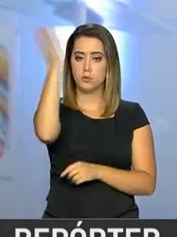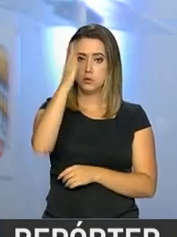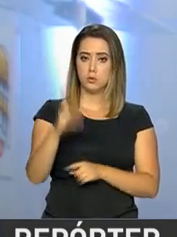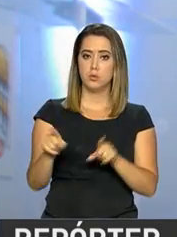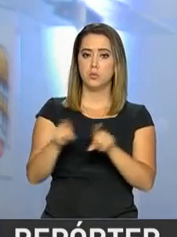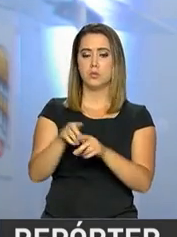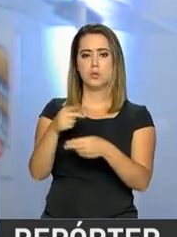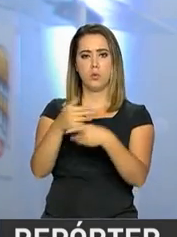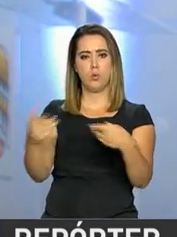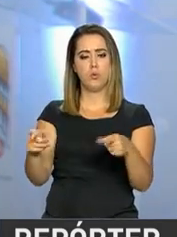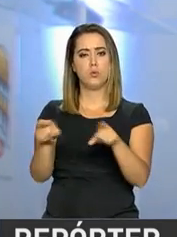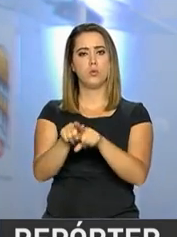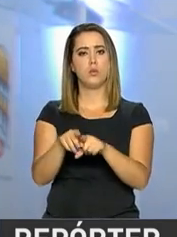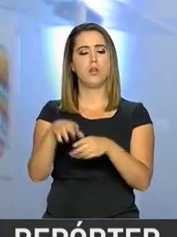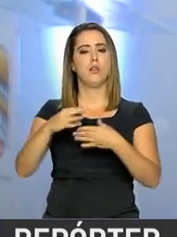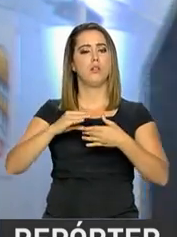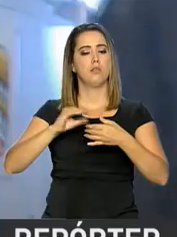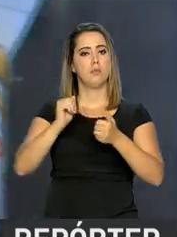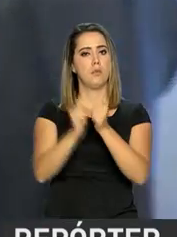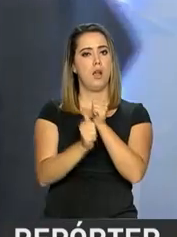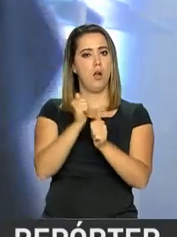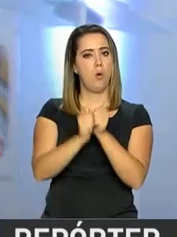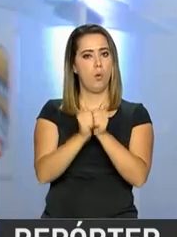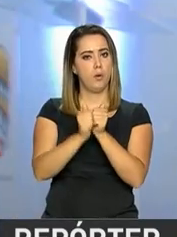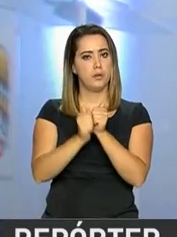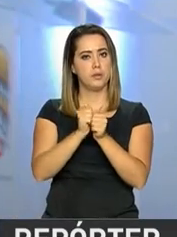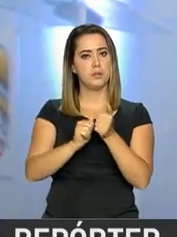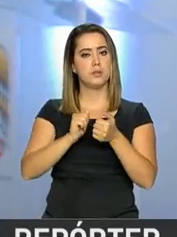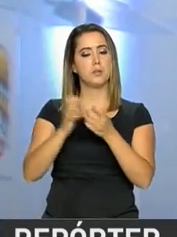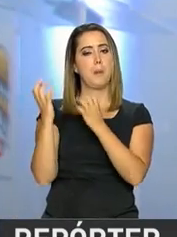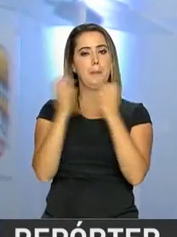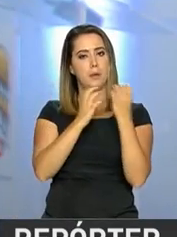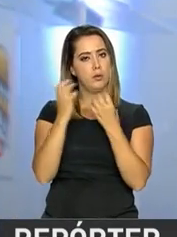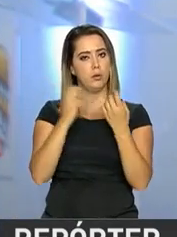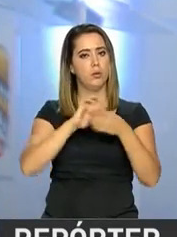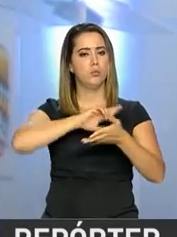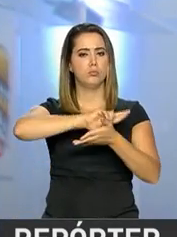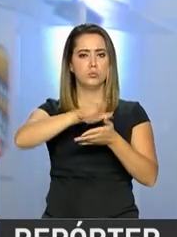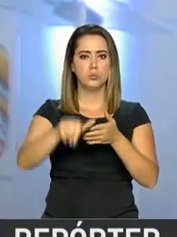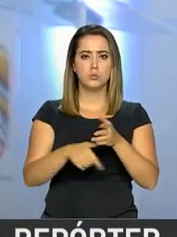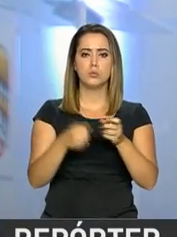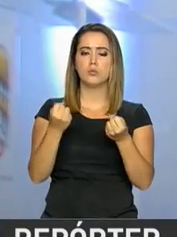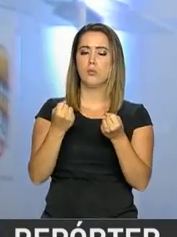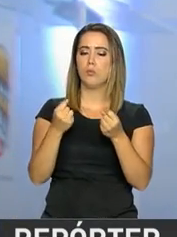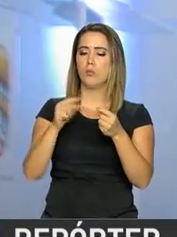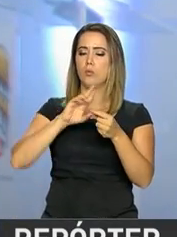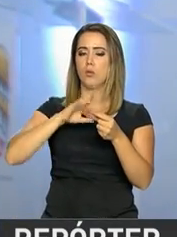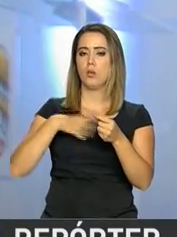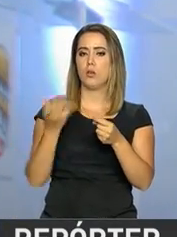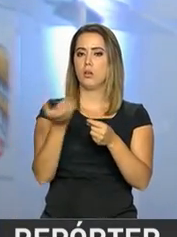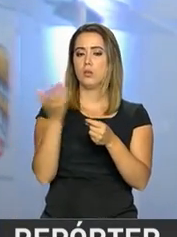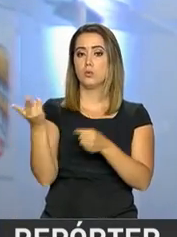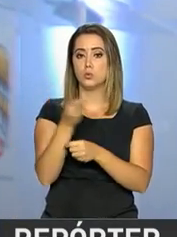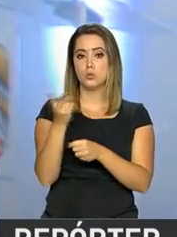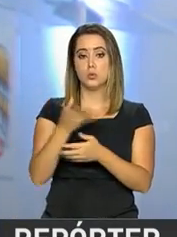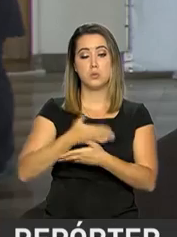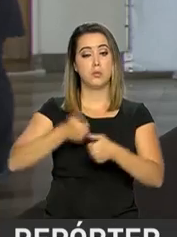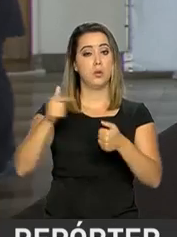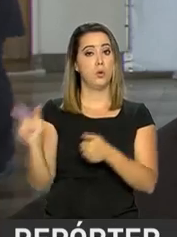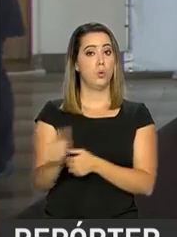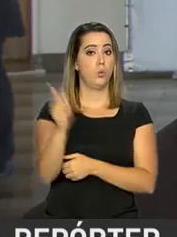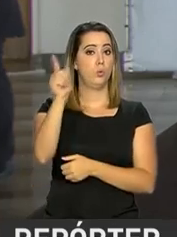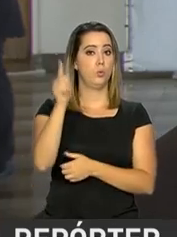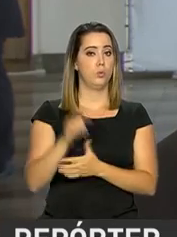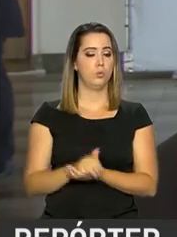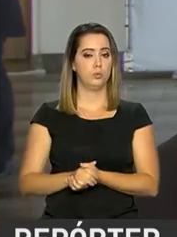carnes, arroz, milho e também energia alternativa. Os dois lados estão interessados em negócios lucrativos.